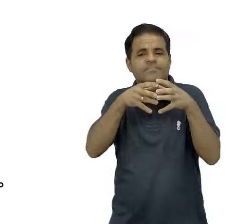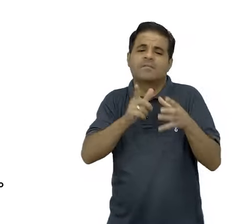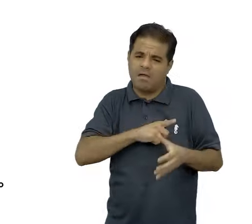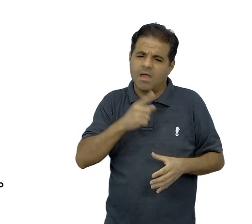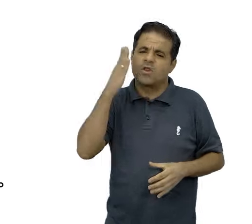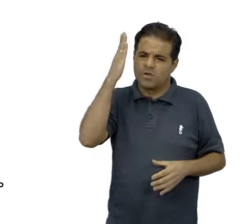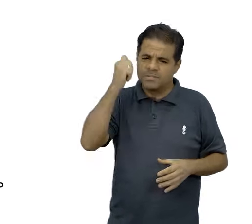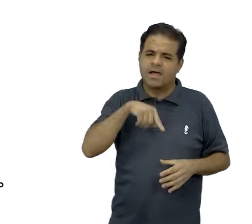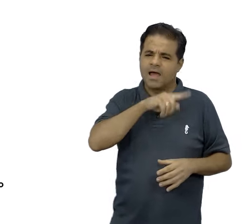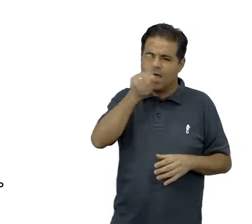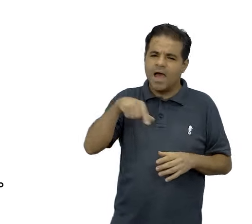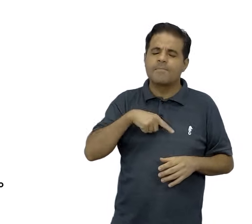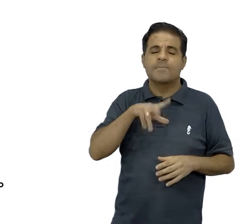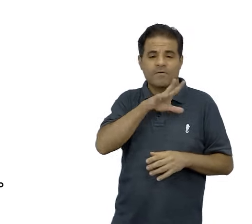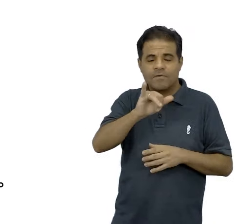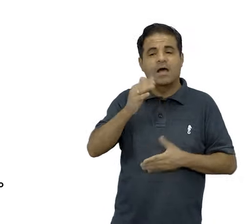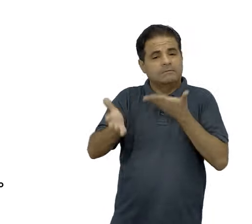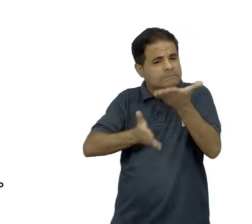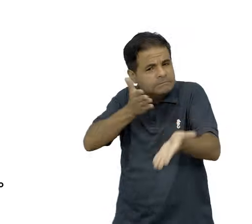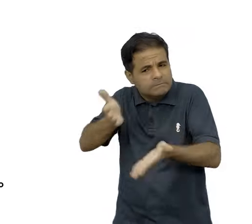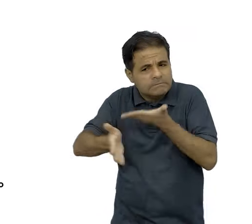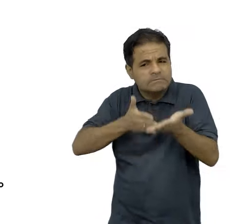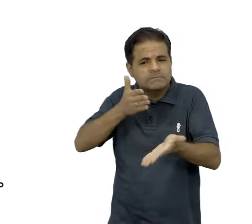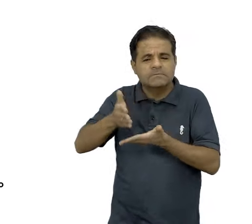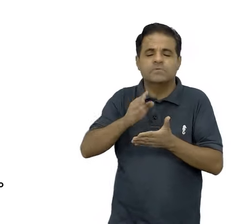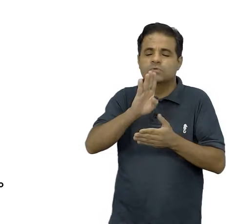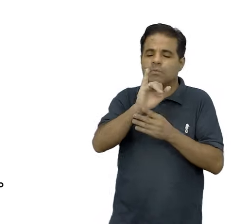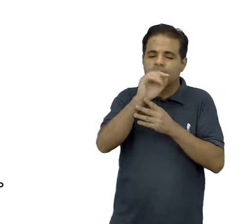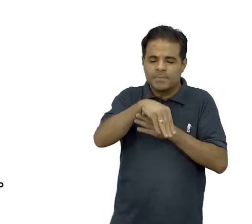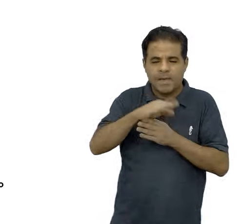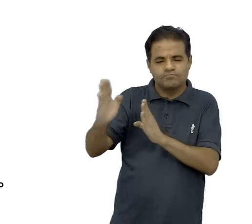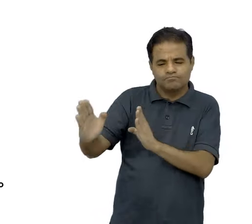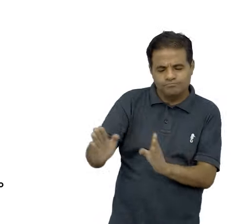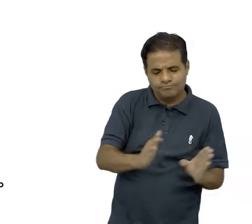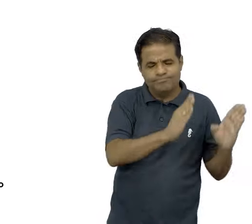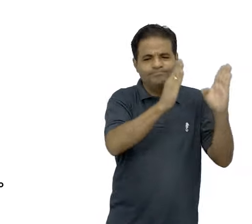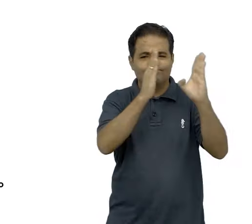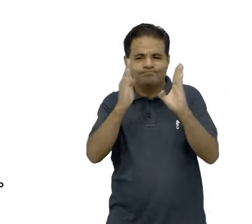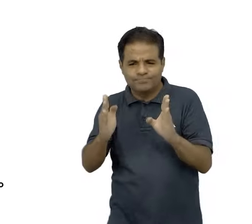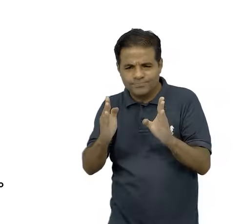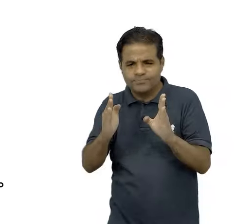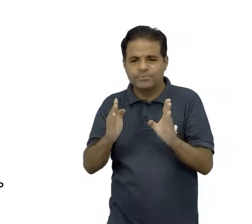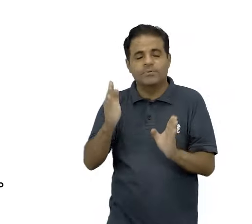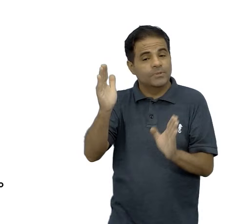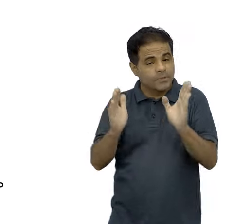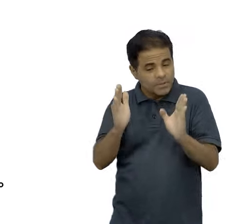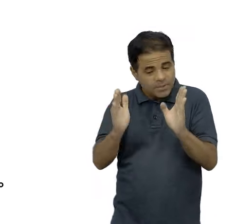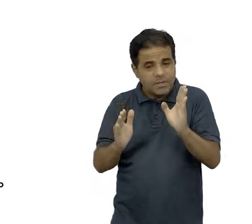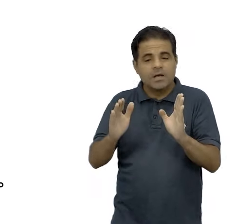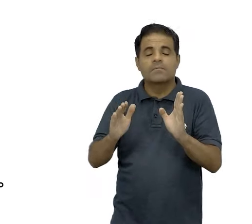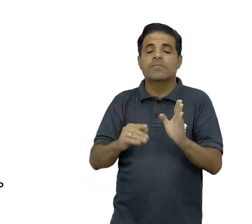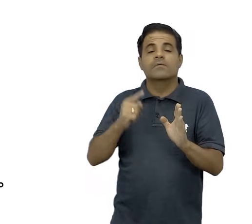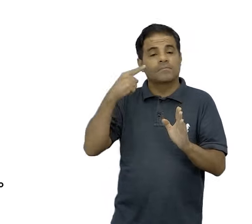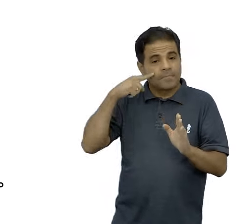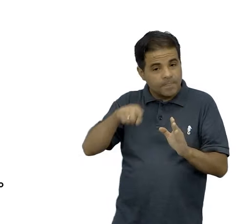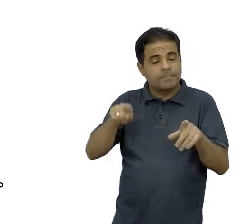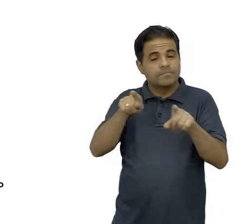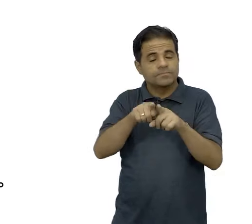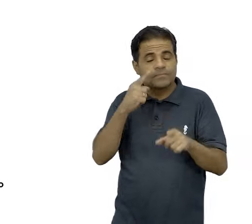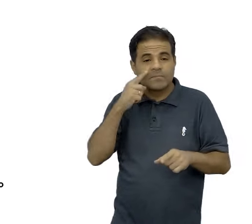né, que a gente vai também tratar ao longo do nosso bimestre. E além disso, a gente vai ver